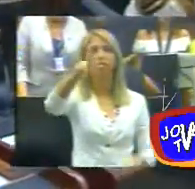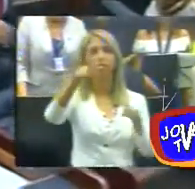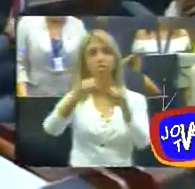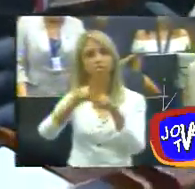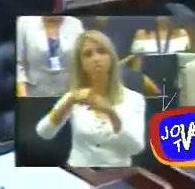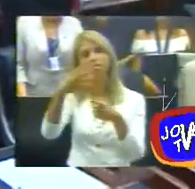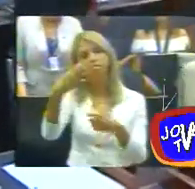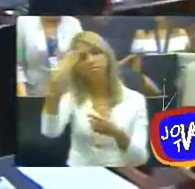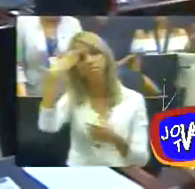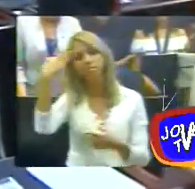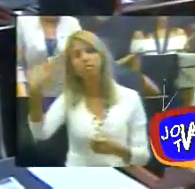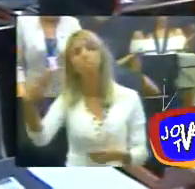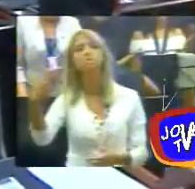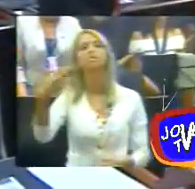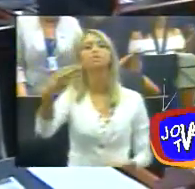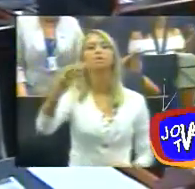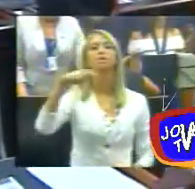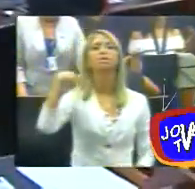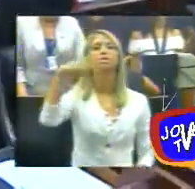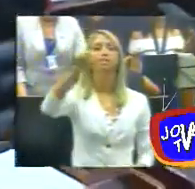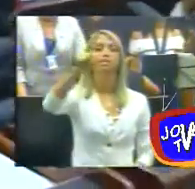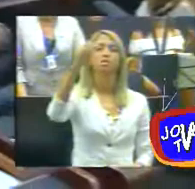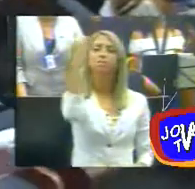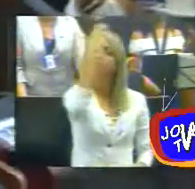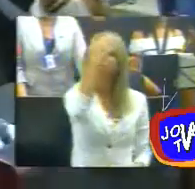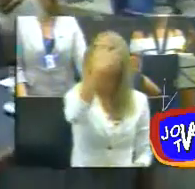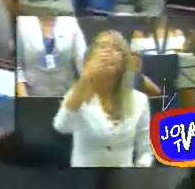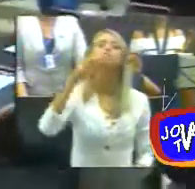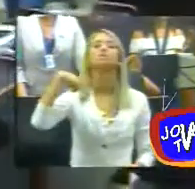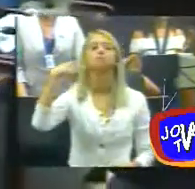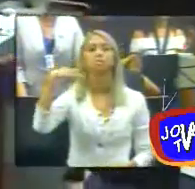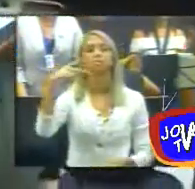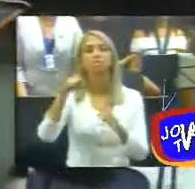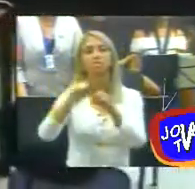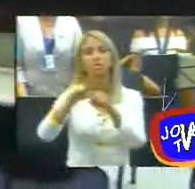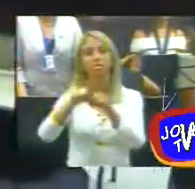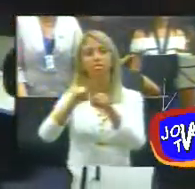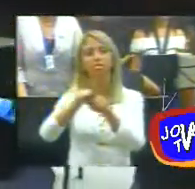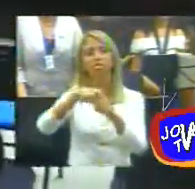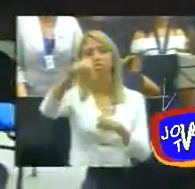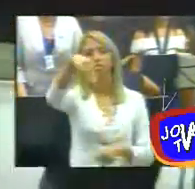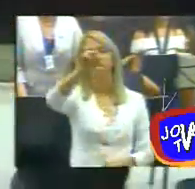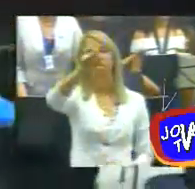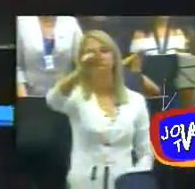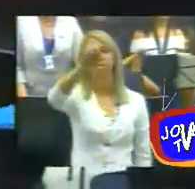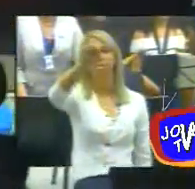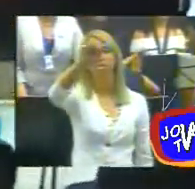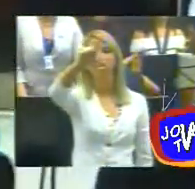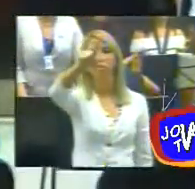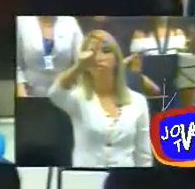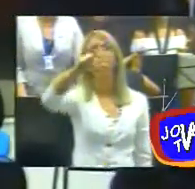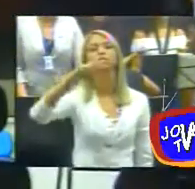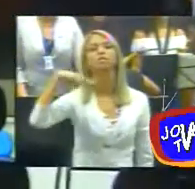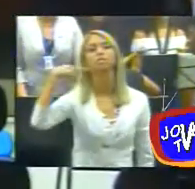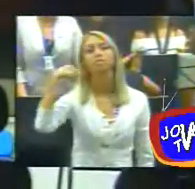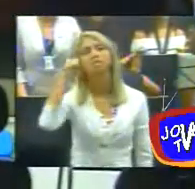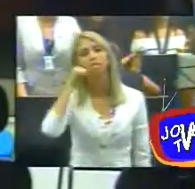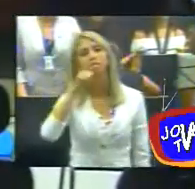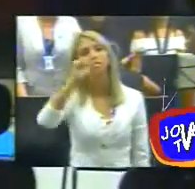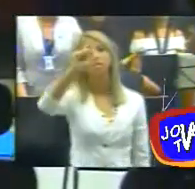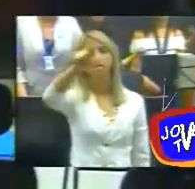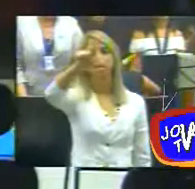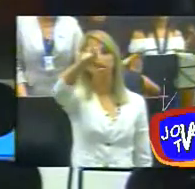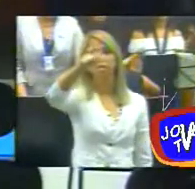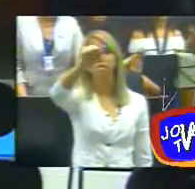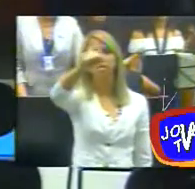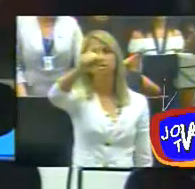Alencar, vereador, Luiz Geraldo, vereador, Alexandra Codesso, vereadora, queria agradecer a presença